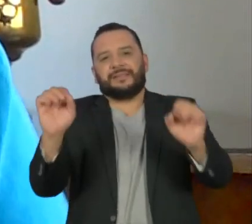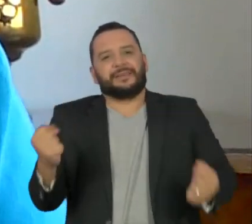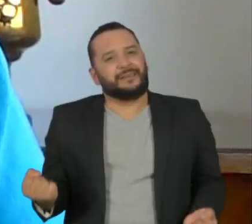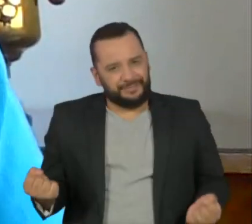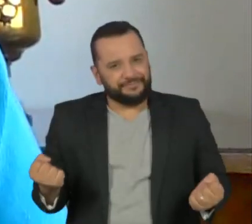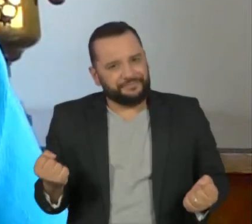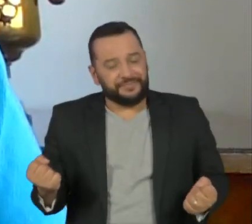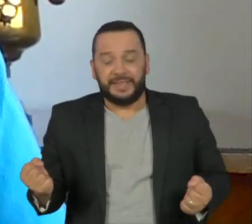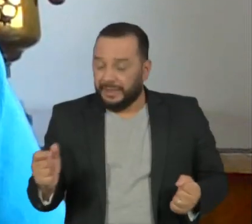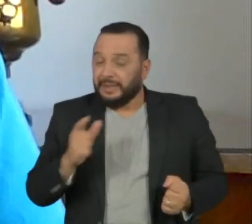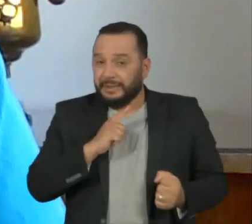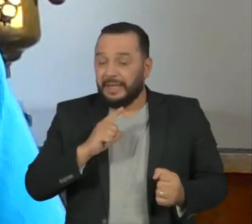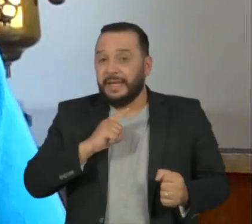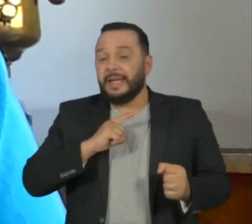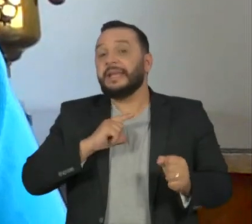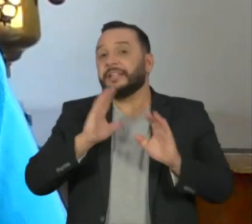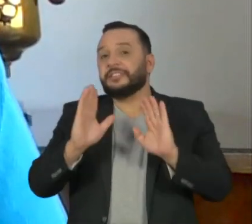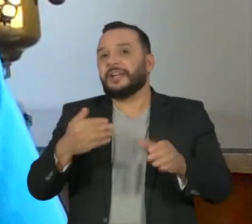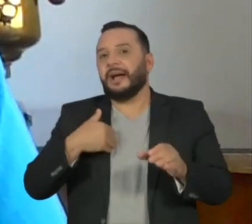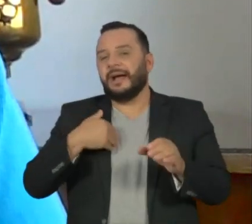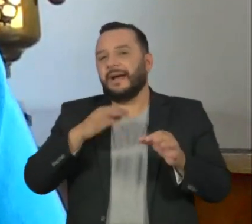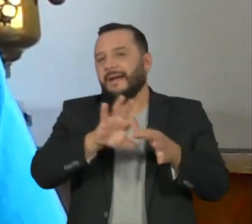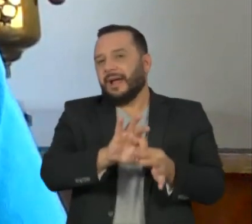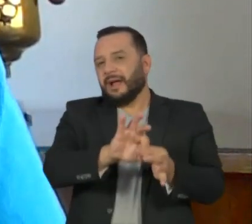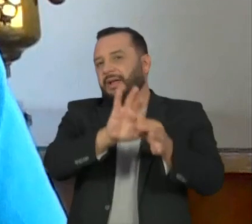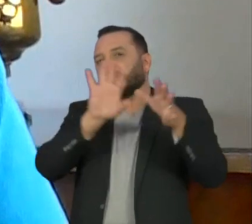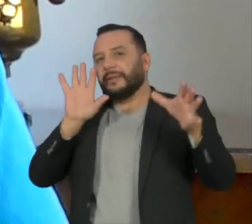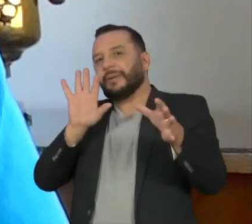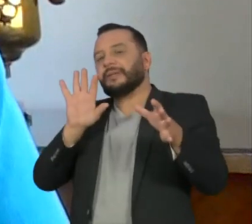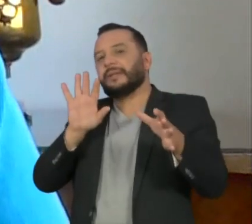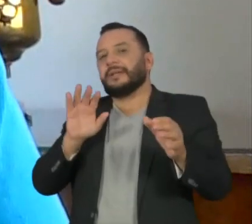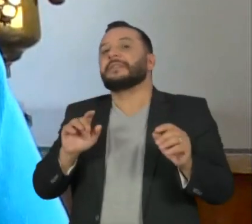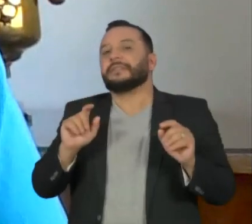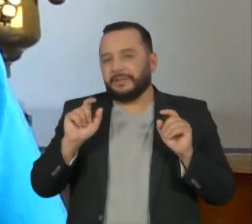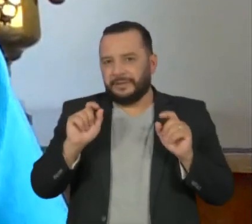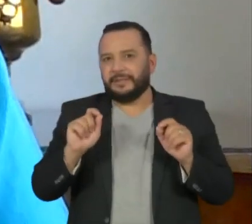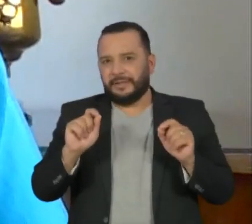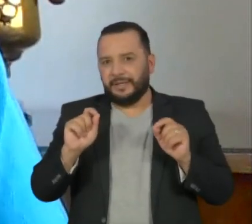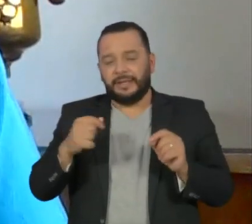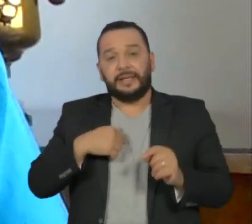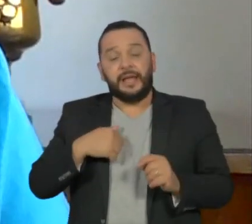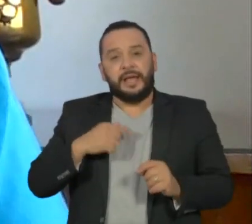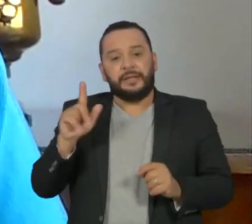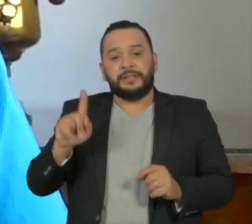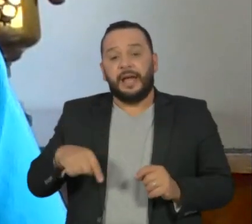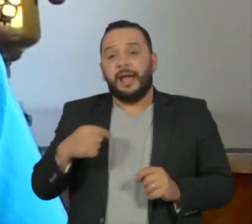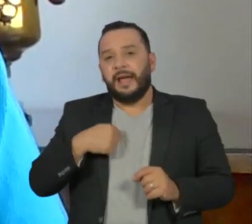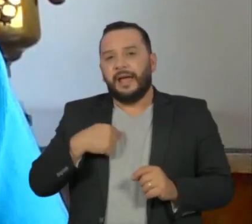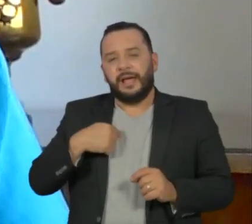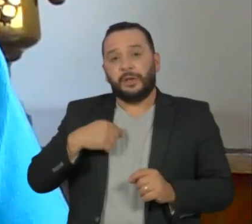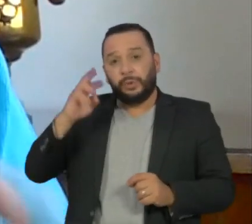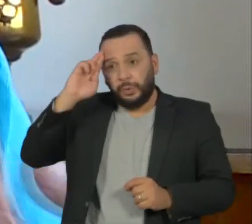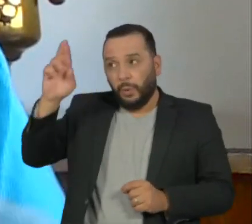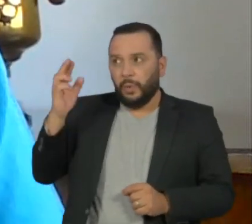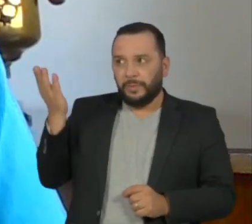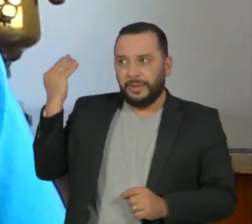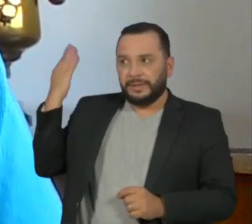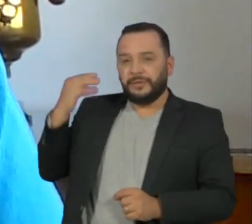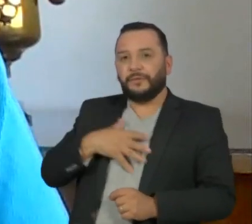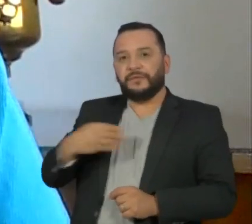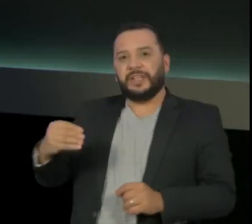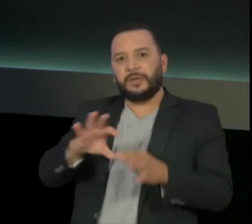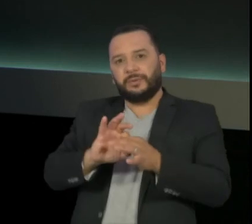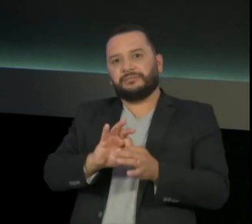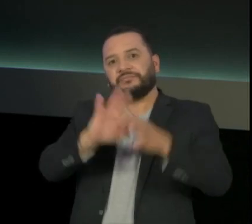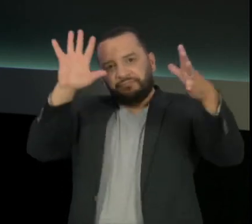a independência foi feita pelo filho do dono anterior. Então, é uma coisa muito original. É como se a Revolução